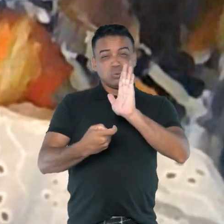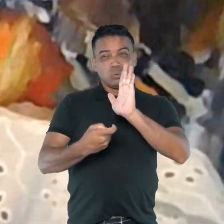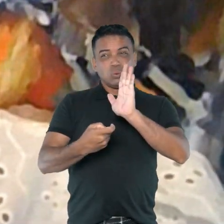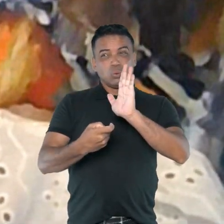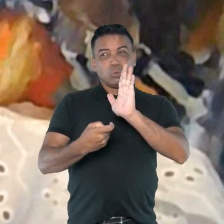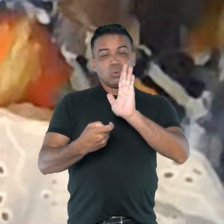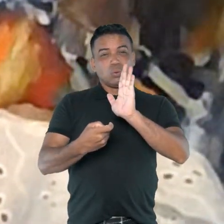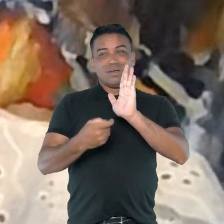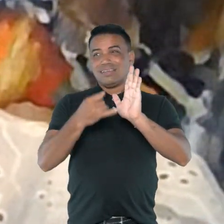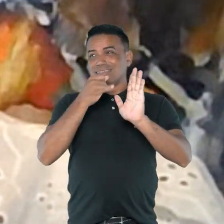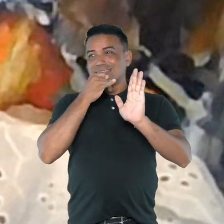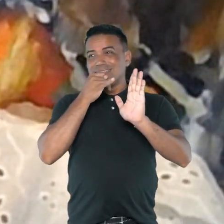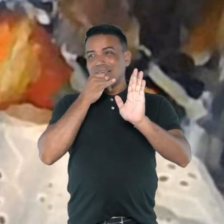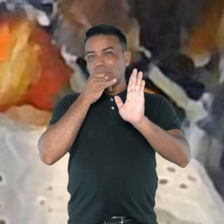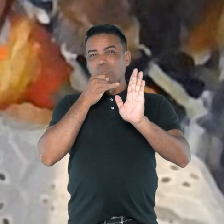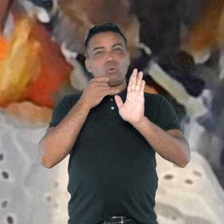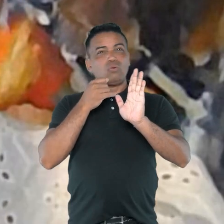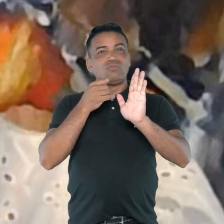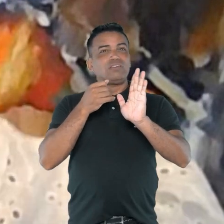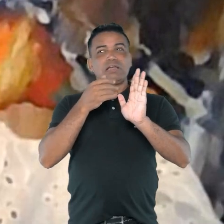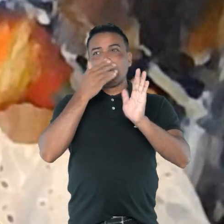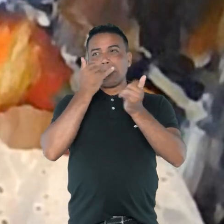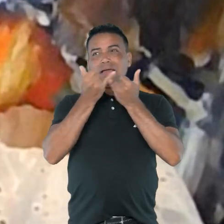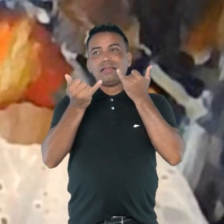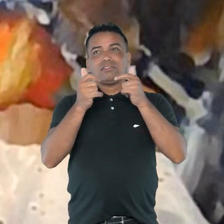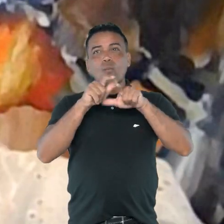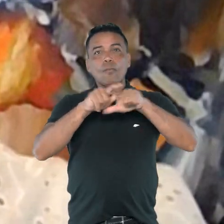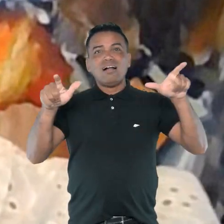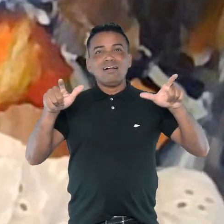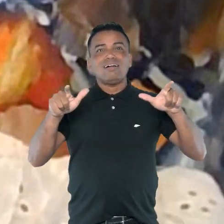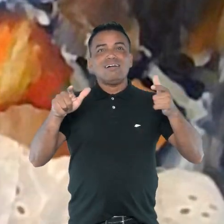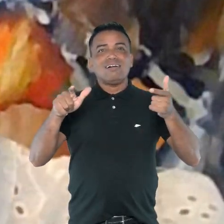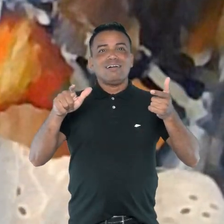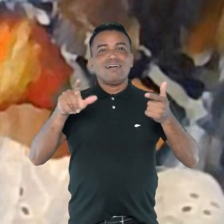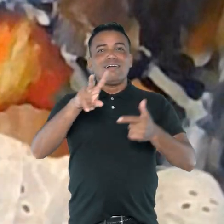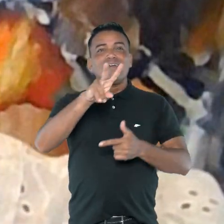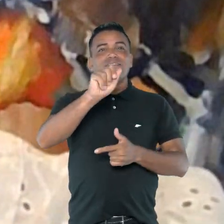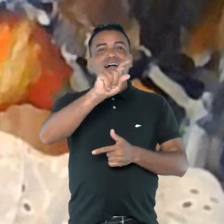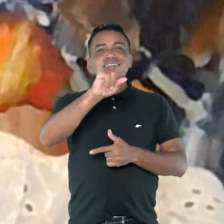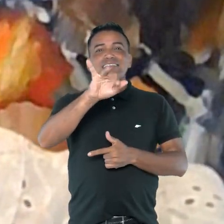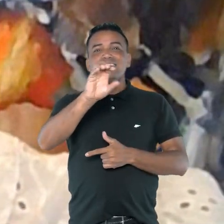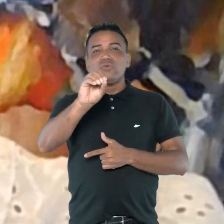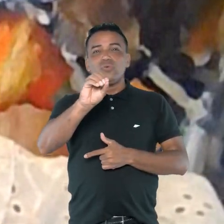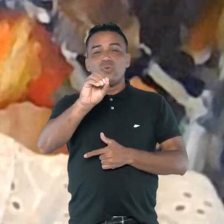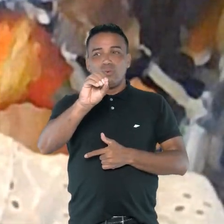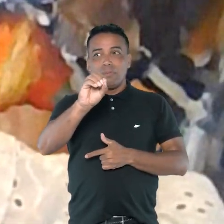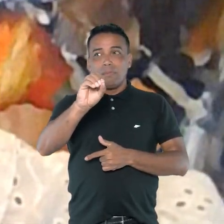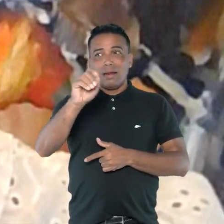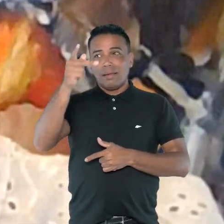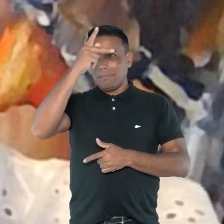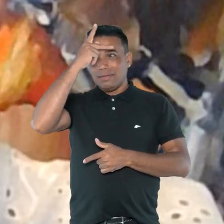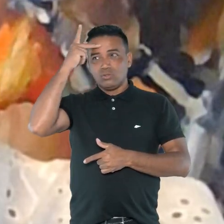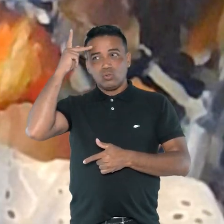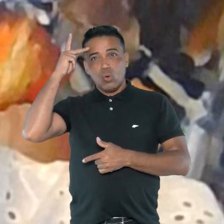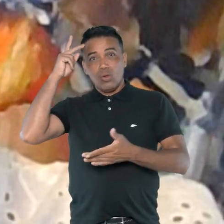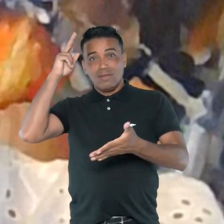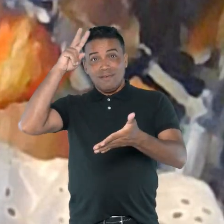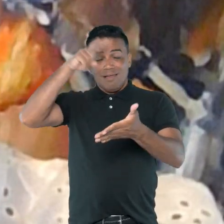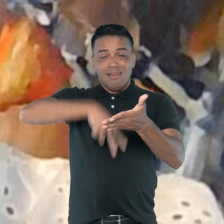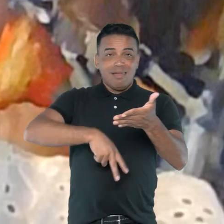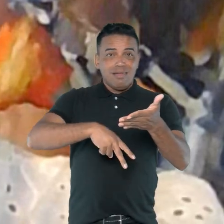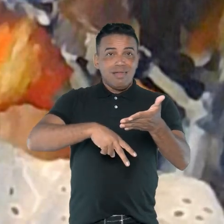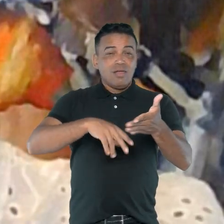cortado permaneça como lacuna mesmo, assim, para o leitor ter um respiro,